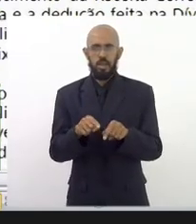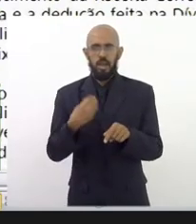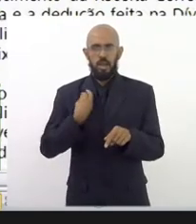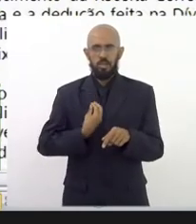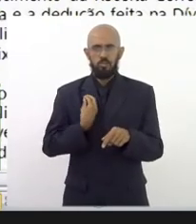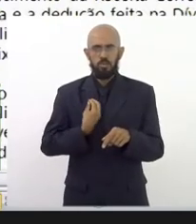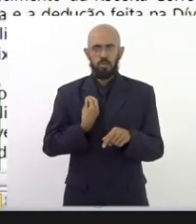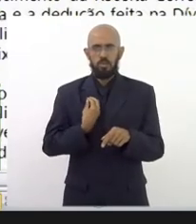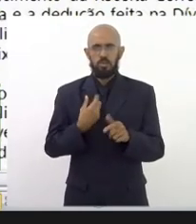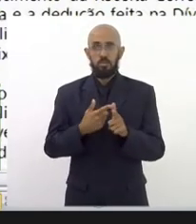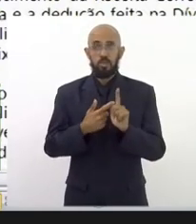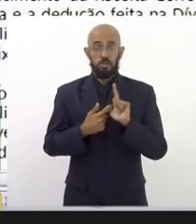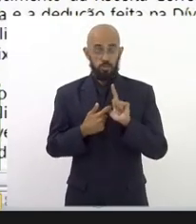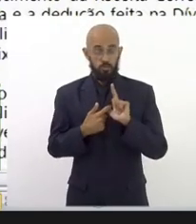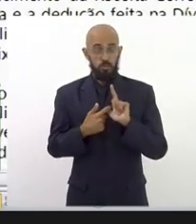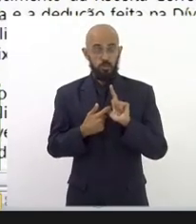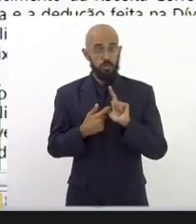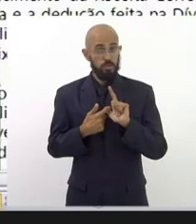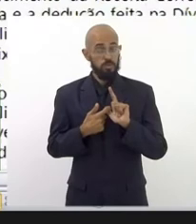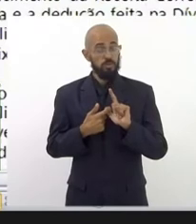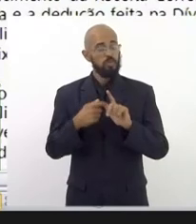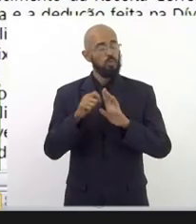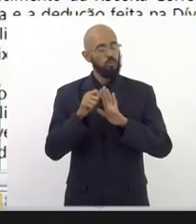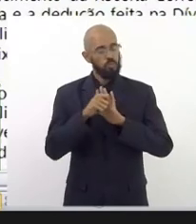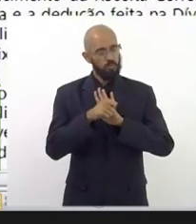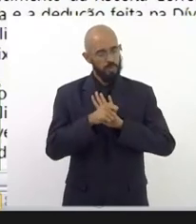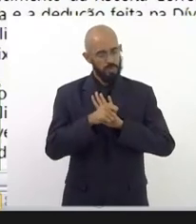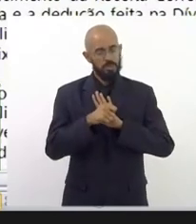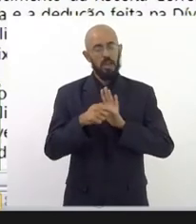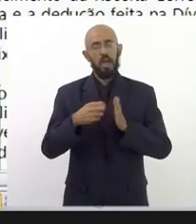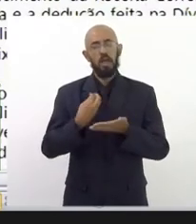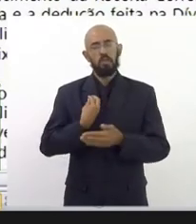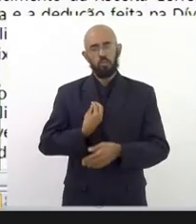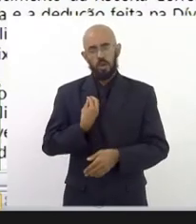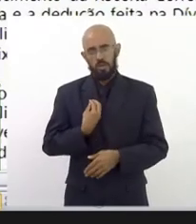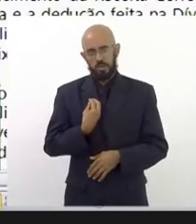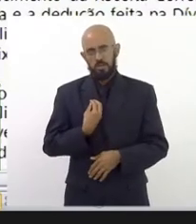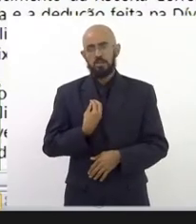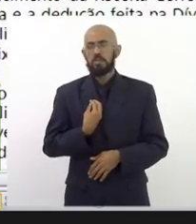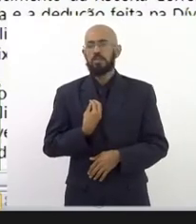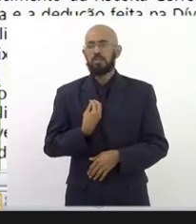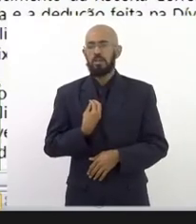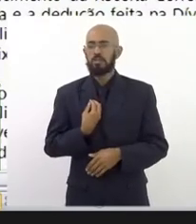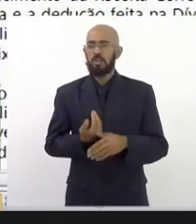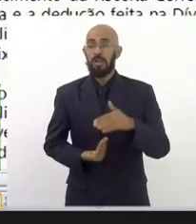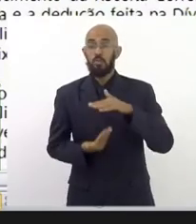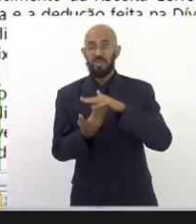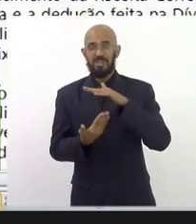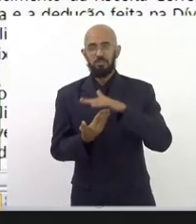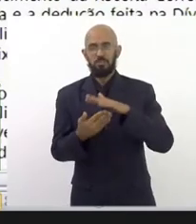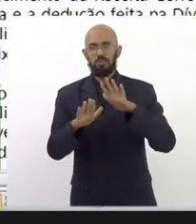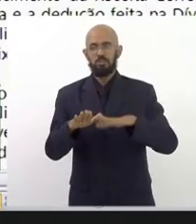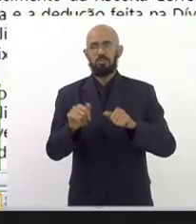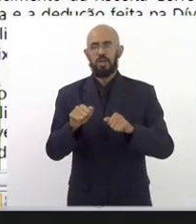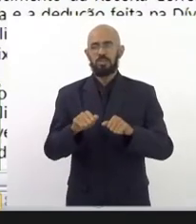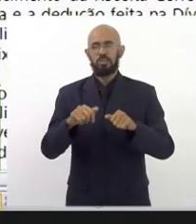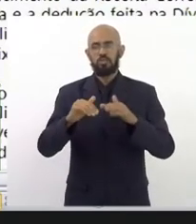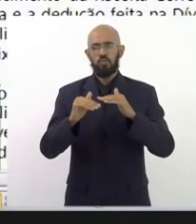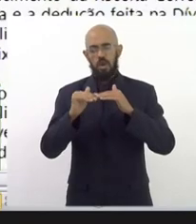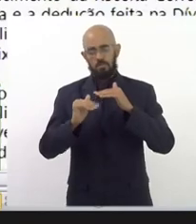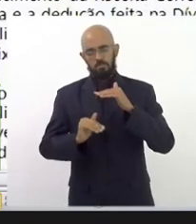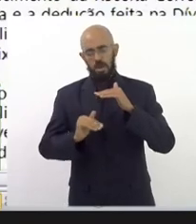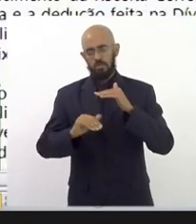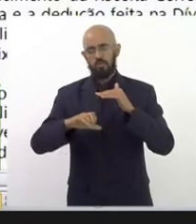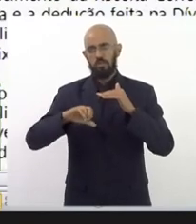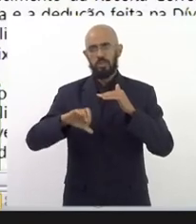da dívida, né? Porque todo santo mês ela atualiza, né? Ficamos lá no limitezinho, mas ainda assim ficamos abaixo com